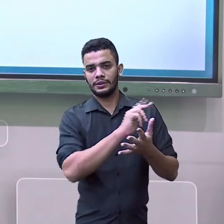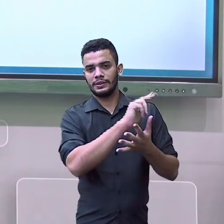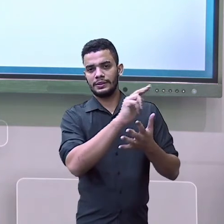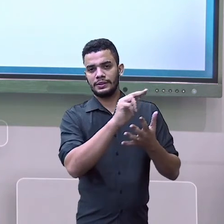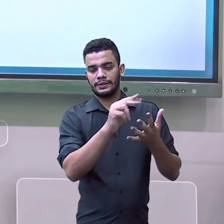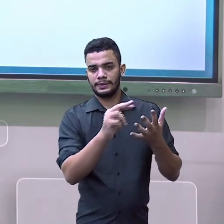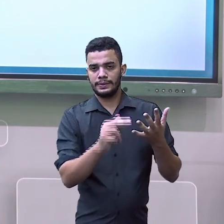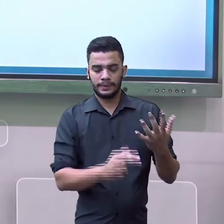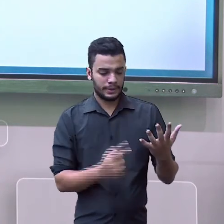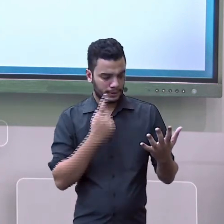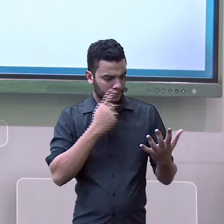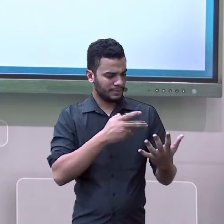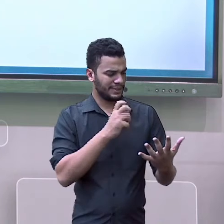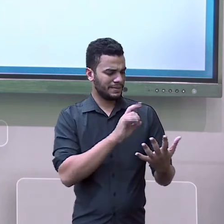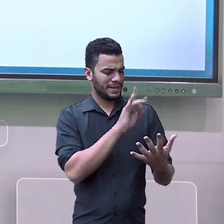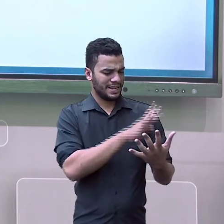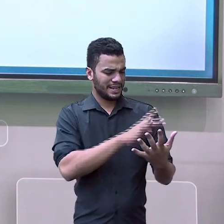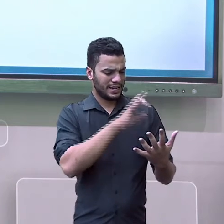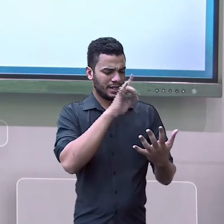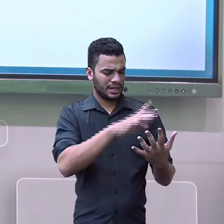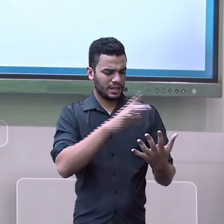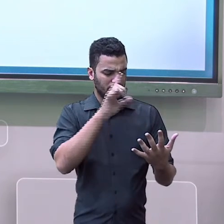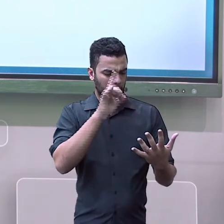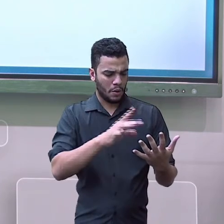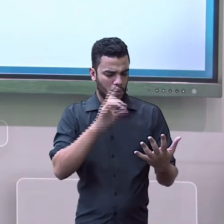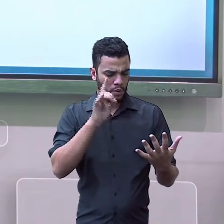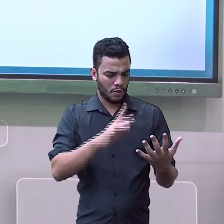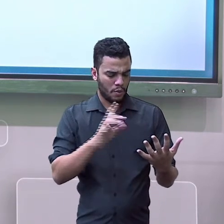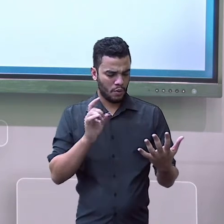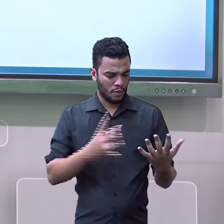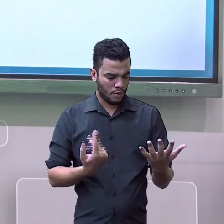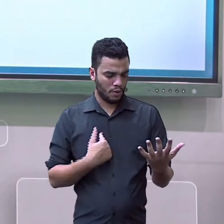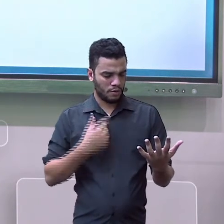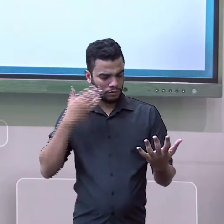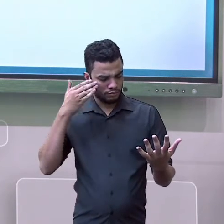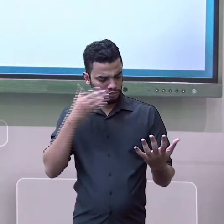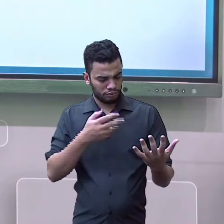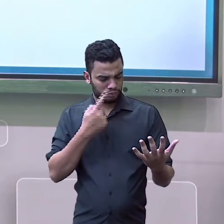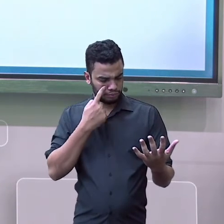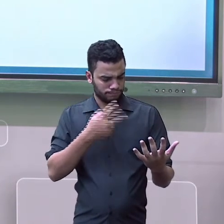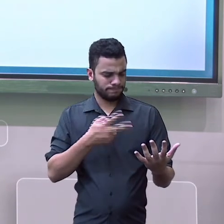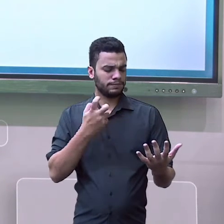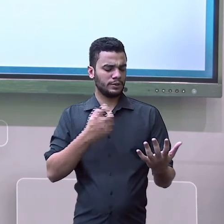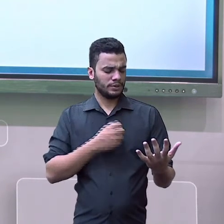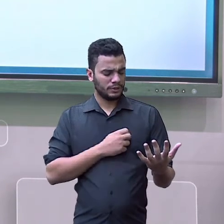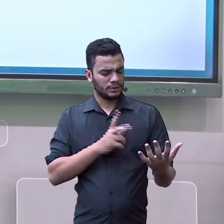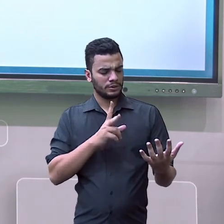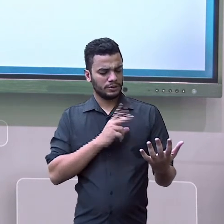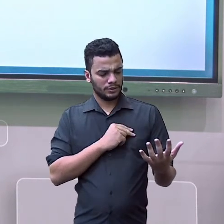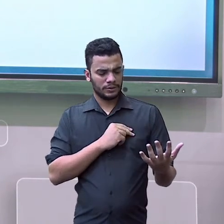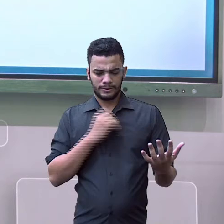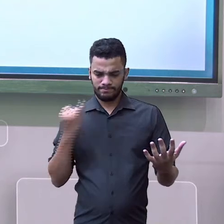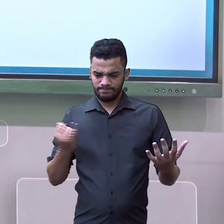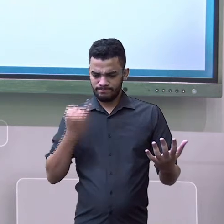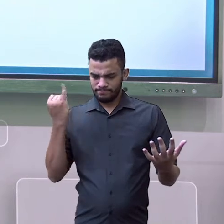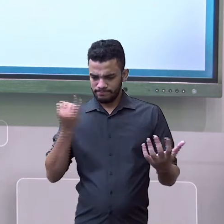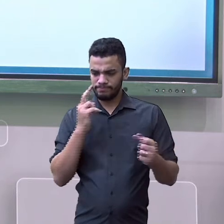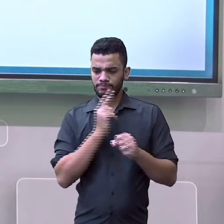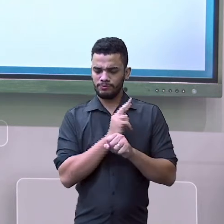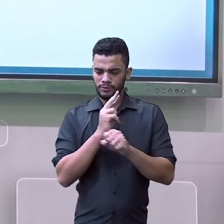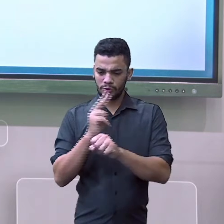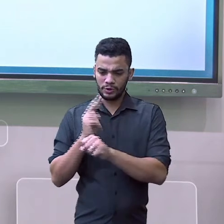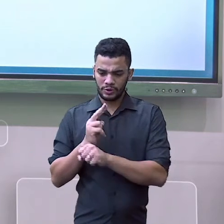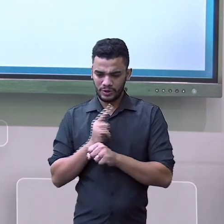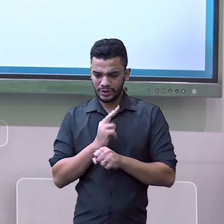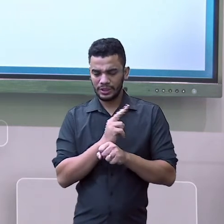do planeta Terra. Por isso, nós, seres humanos, devemos ter o comprometimento sério com a preservação